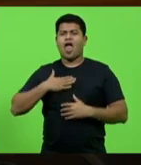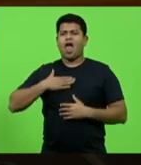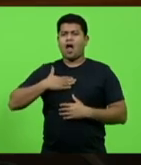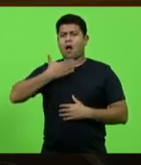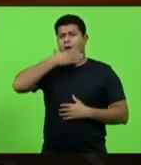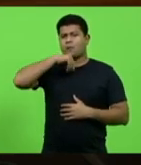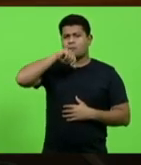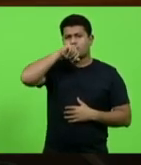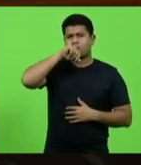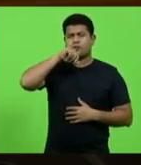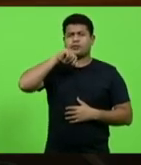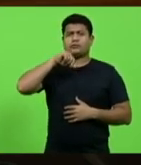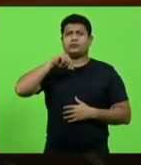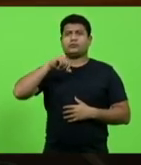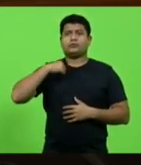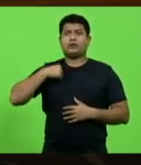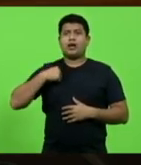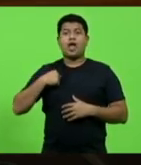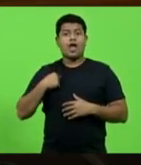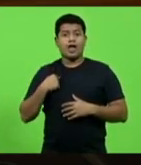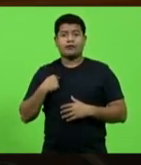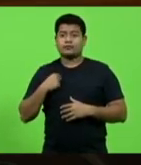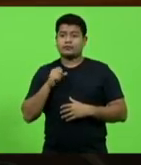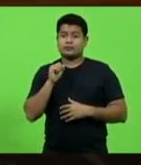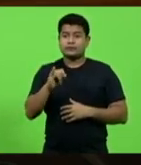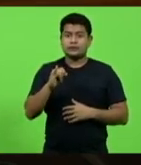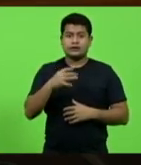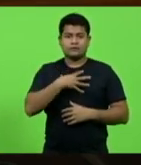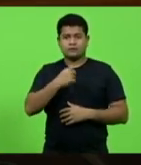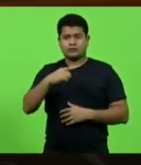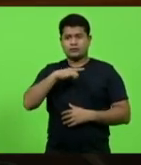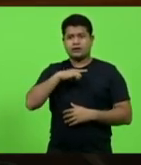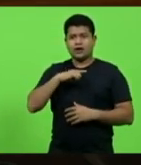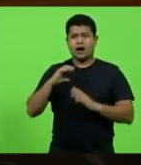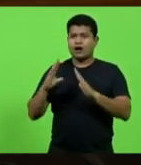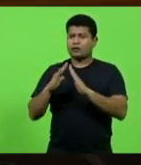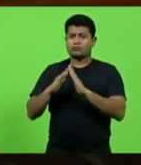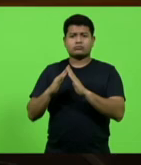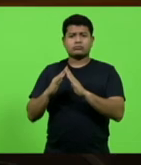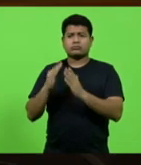e provavelmente não faria educação domiciliar, mas respeito a família e o indivíduo